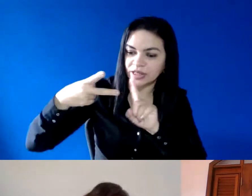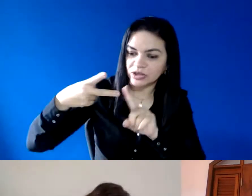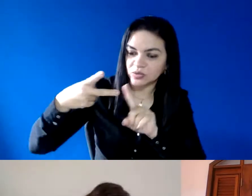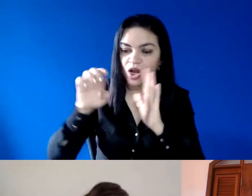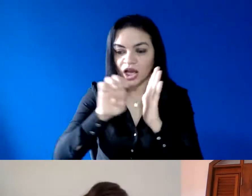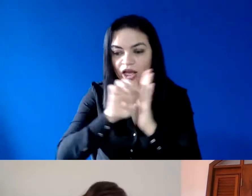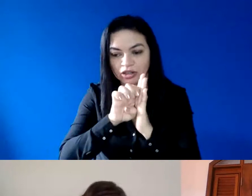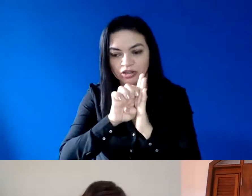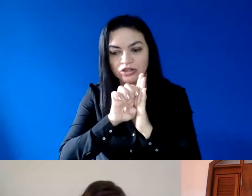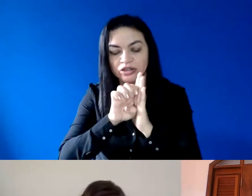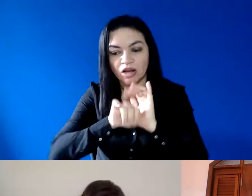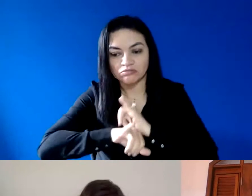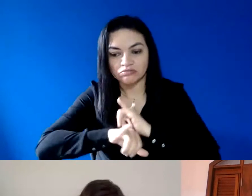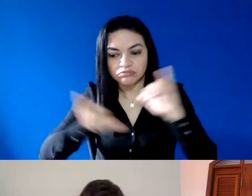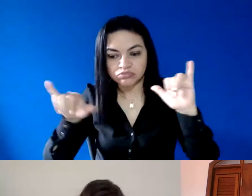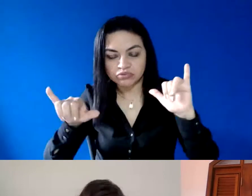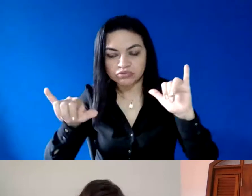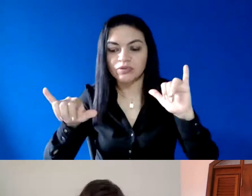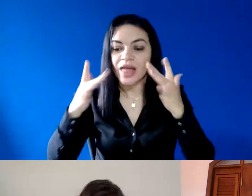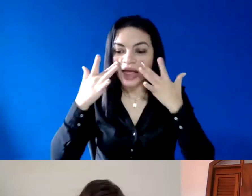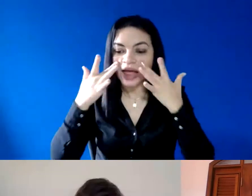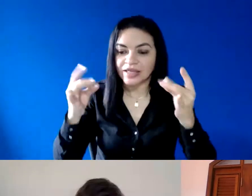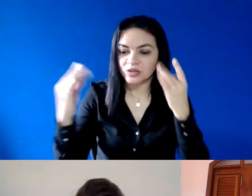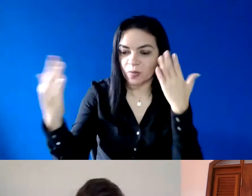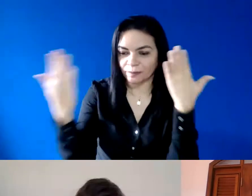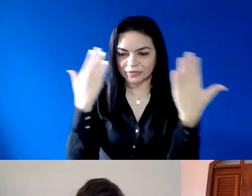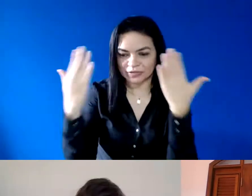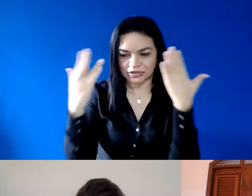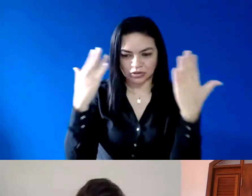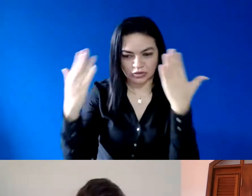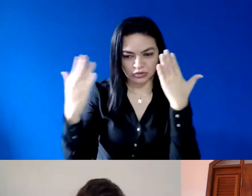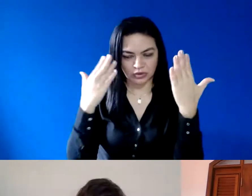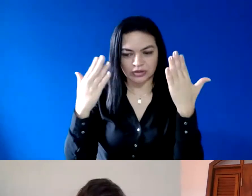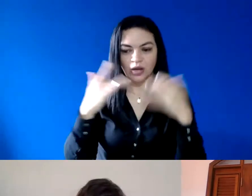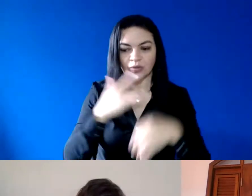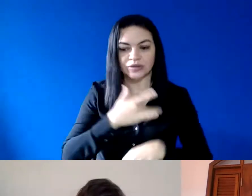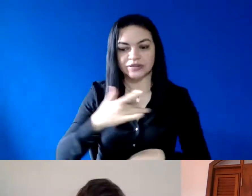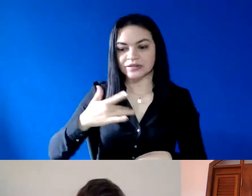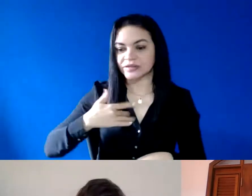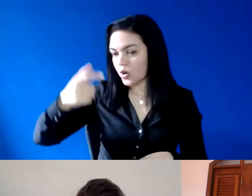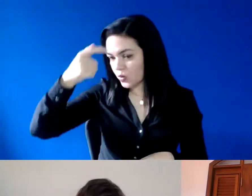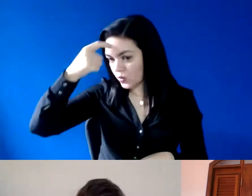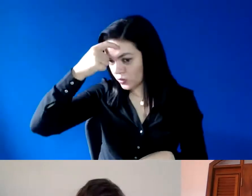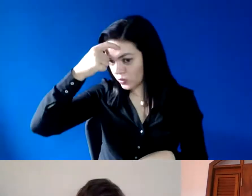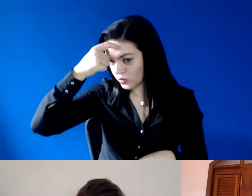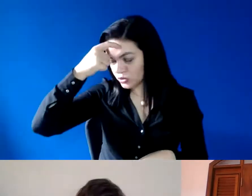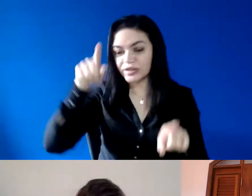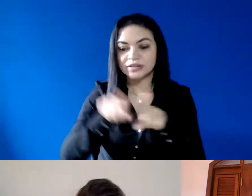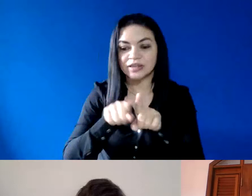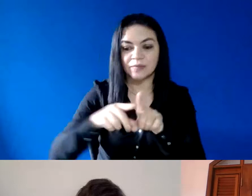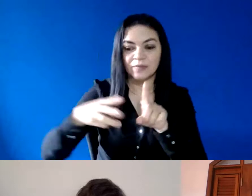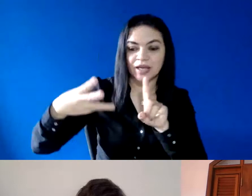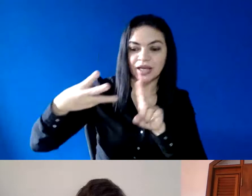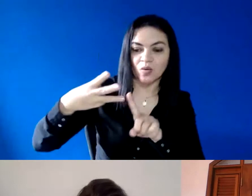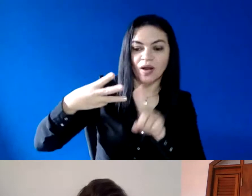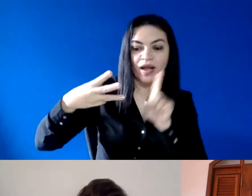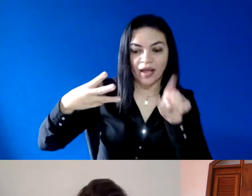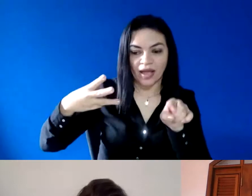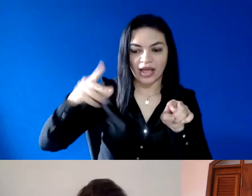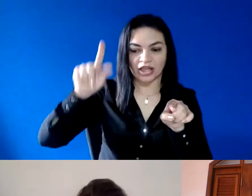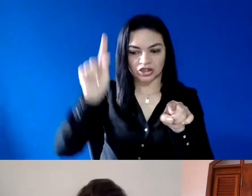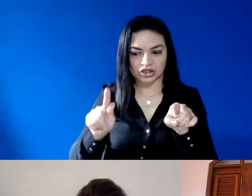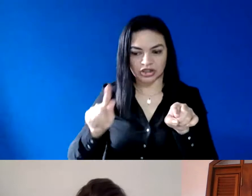publicado, que é de atenção psicossocial e saúde mental, e a próxima, a última desse ano, será de gestão em saúde.